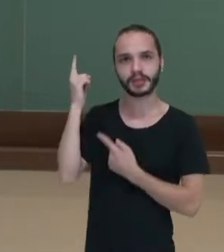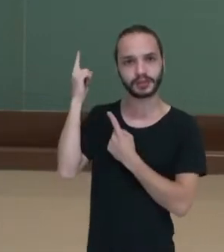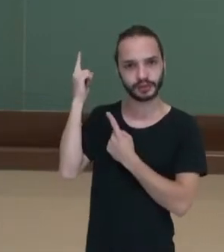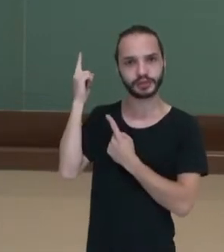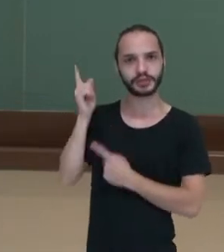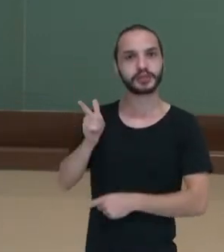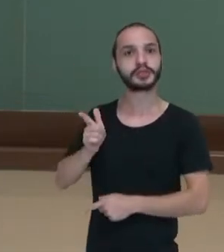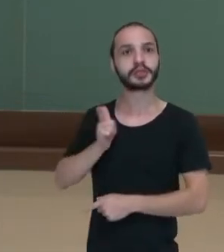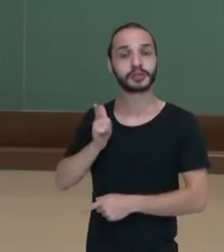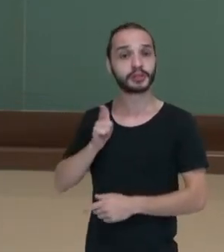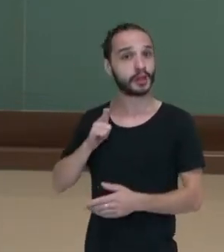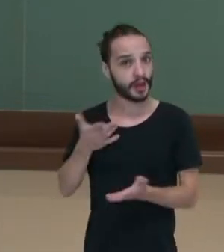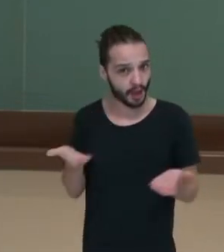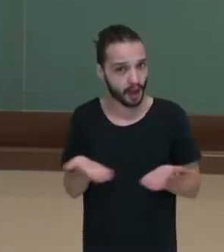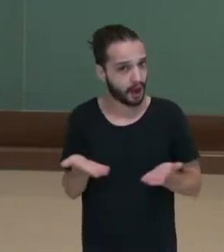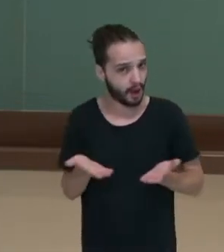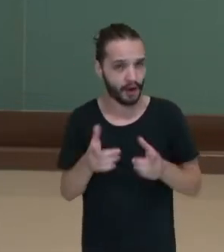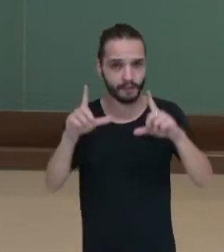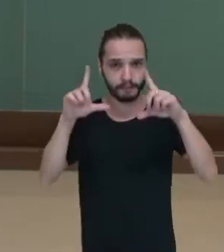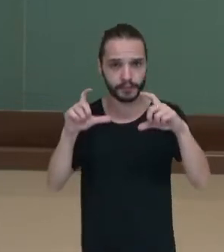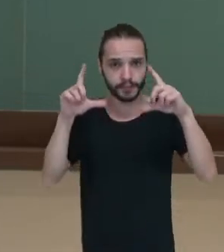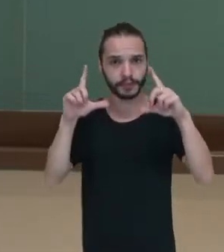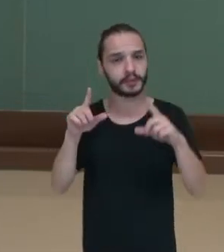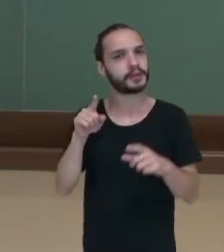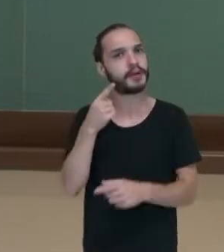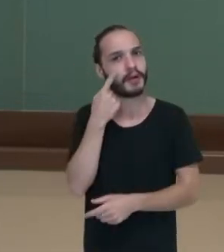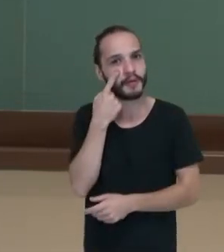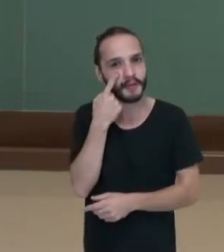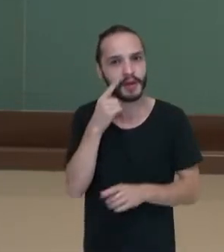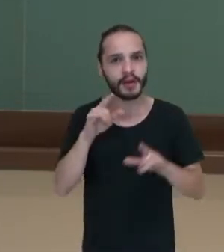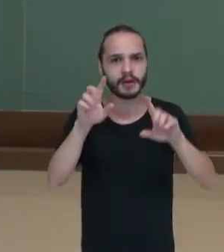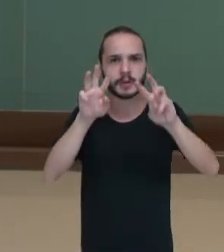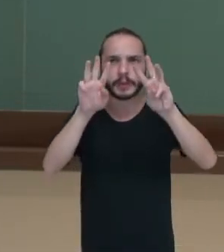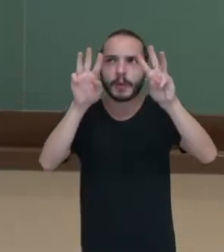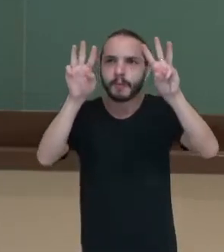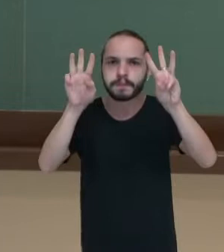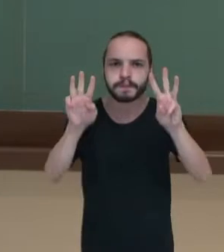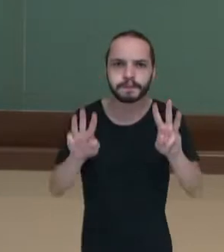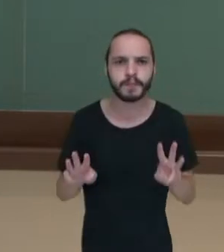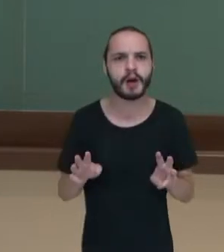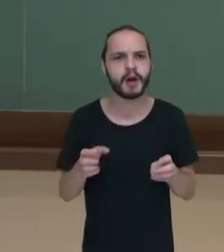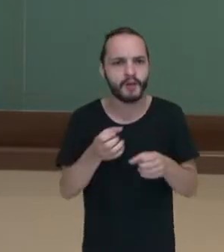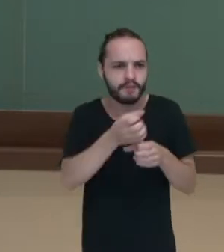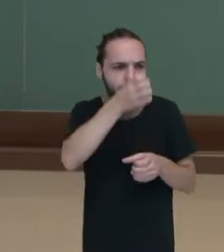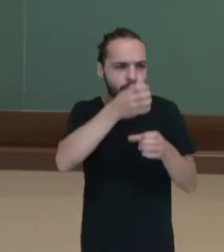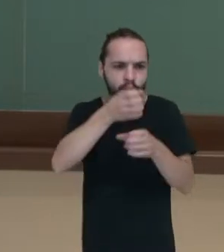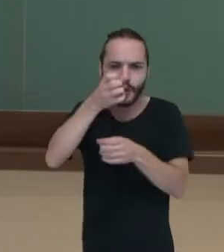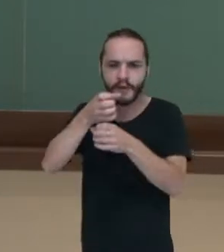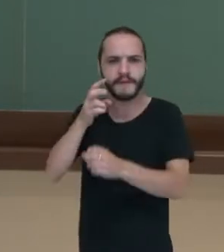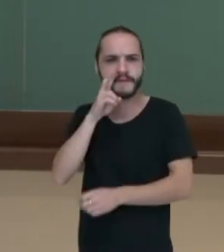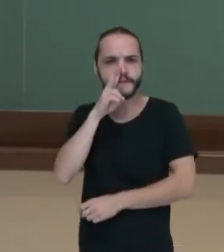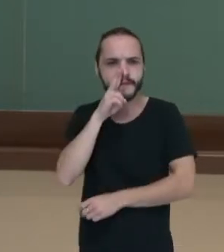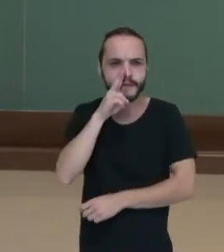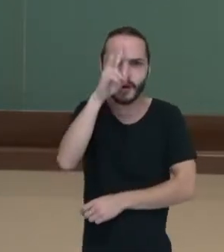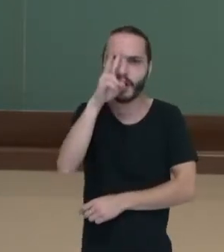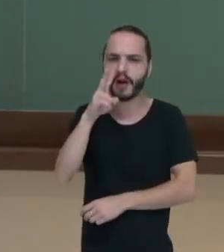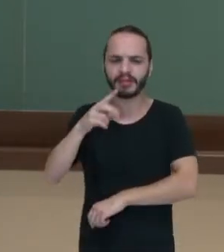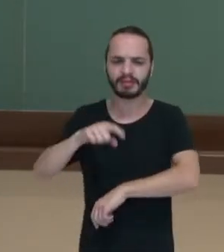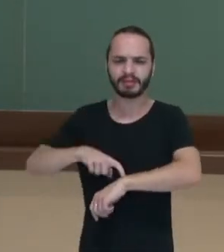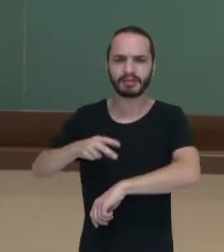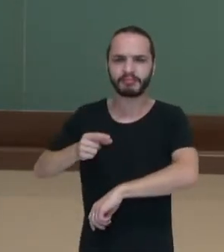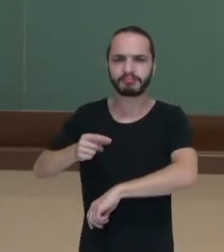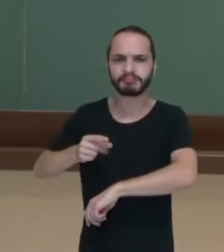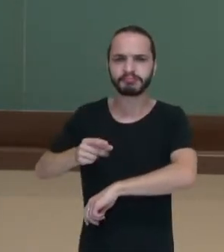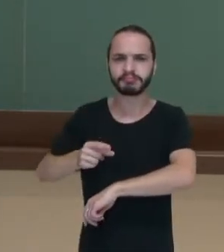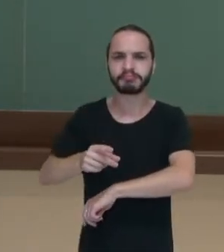ela é uma imagem atual. E para você ver como essas colunas são fortes, como elas resistiram ao tempo. E eu